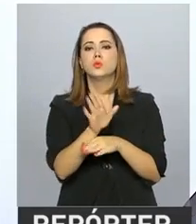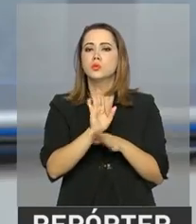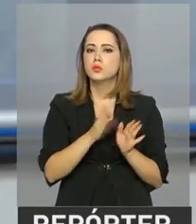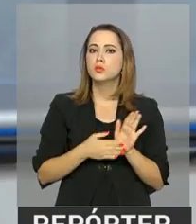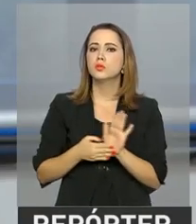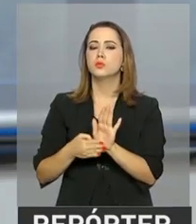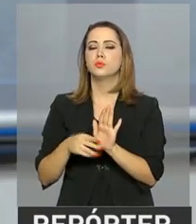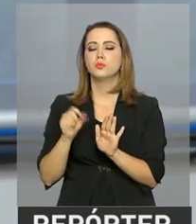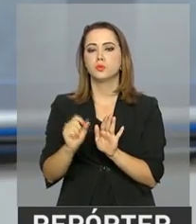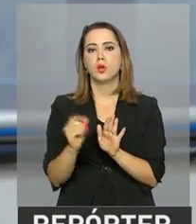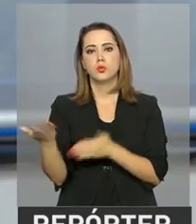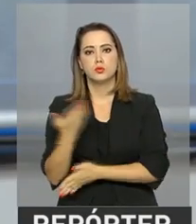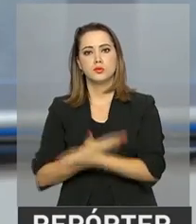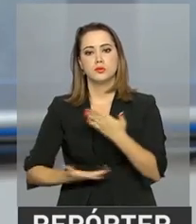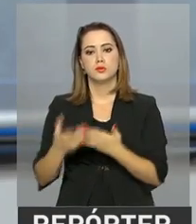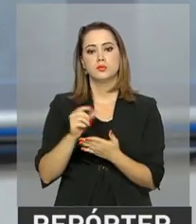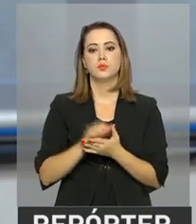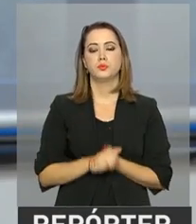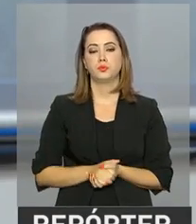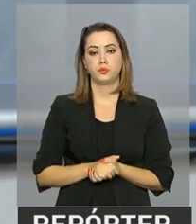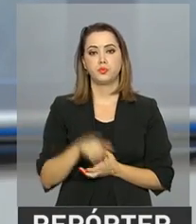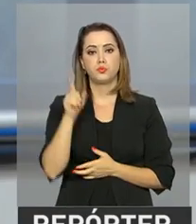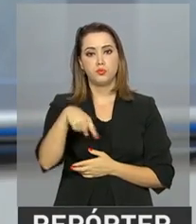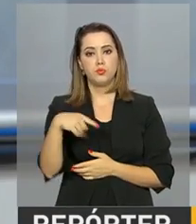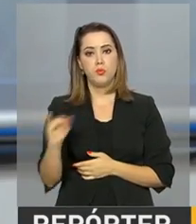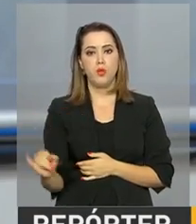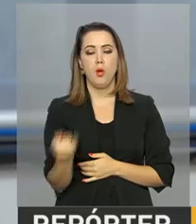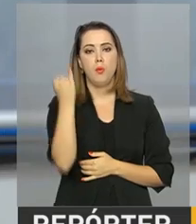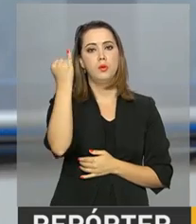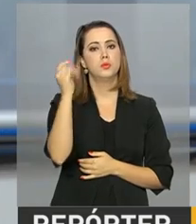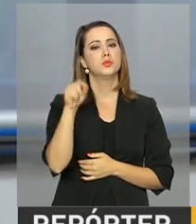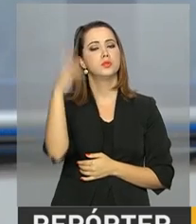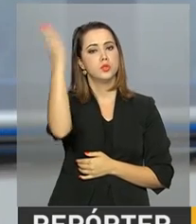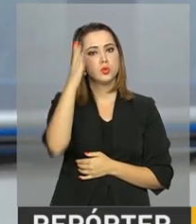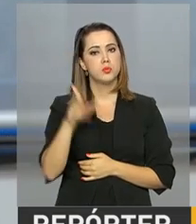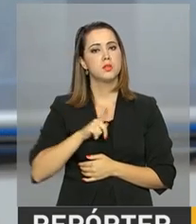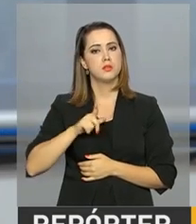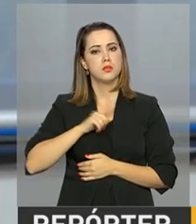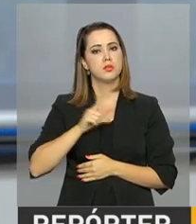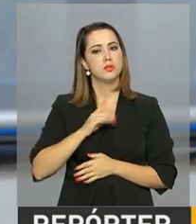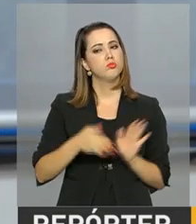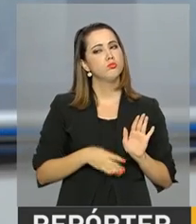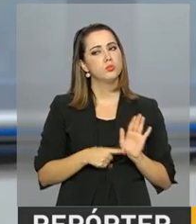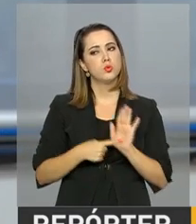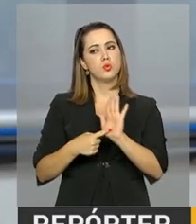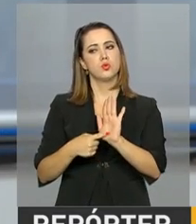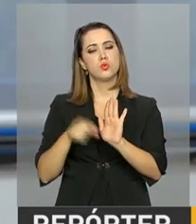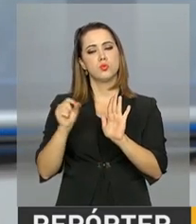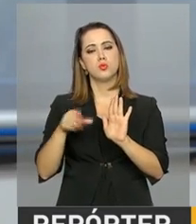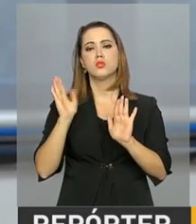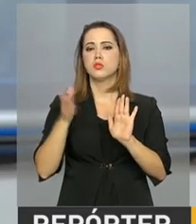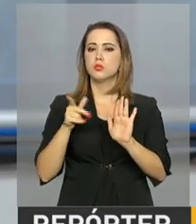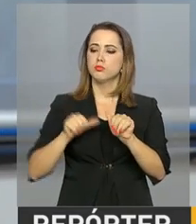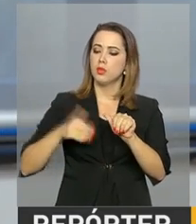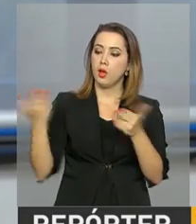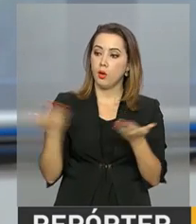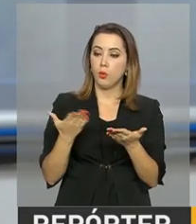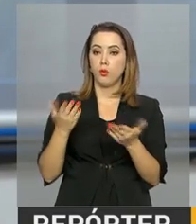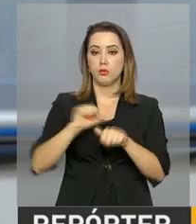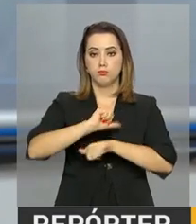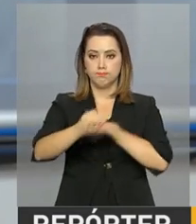negócios acho que é uma oportunidade que o Brasil tem e de dizer que as coisas estão em processo de